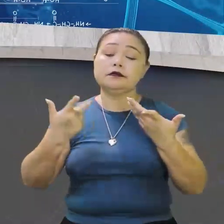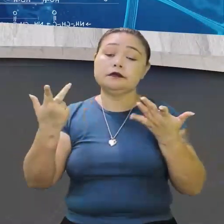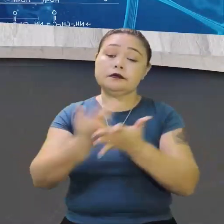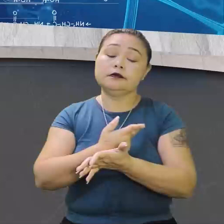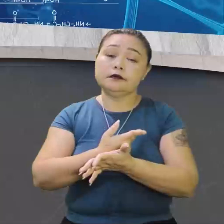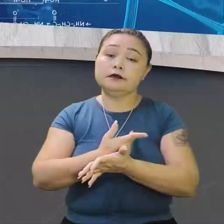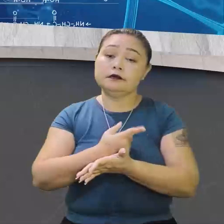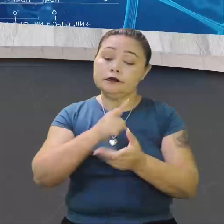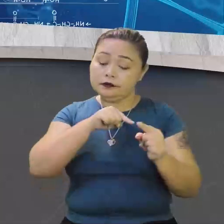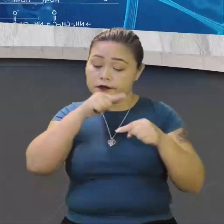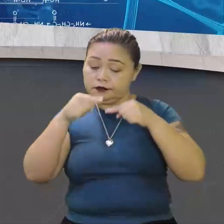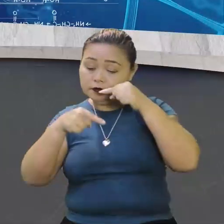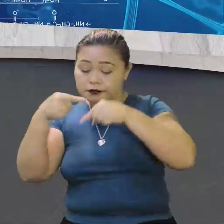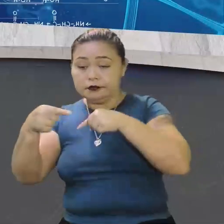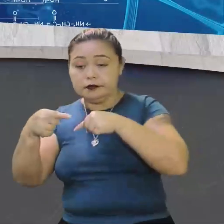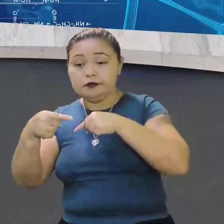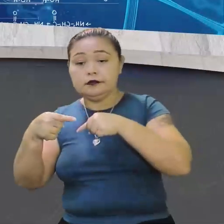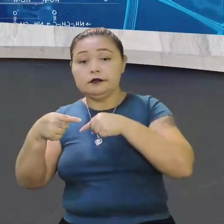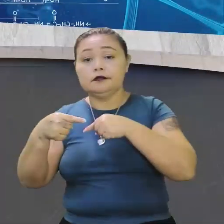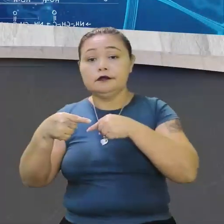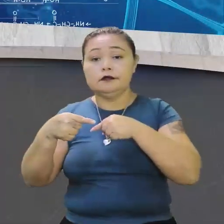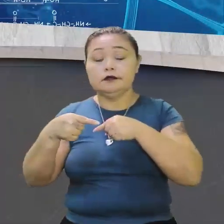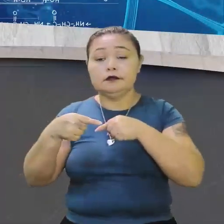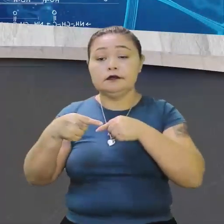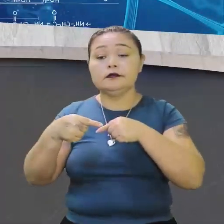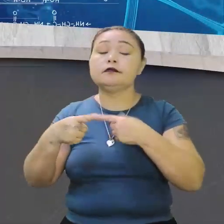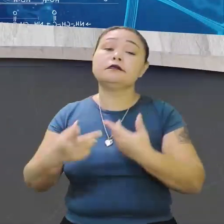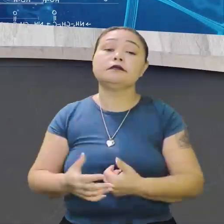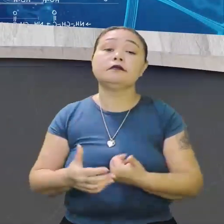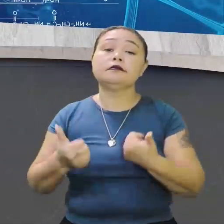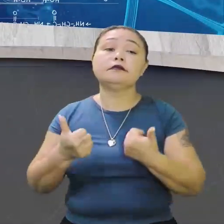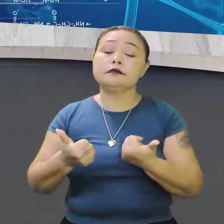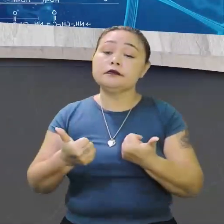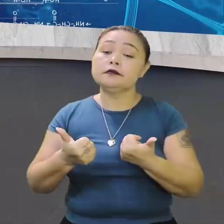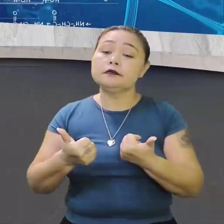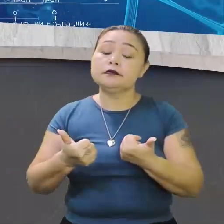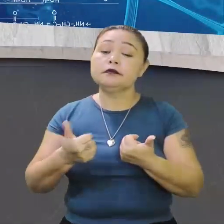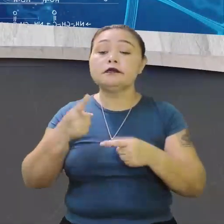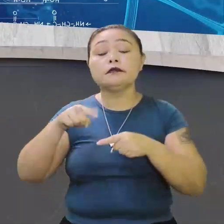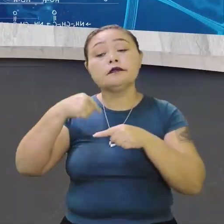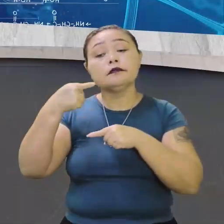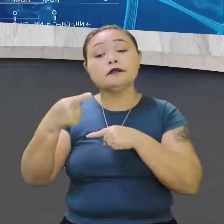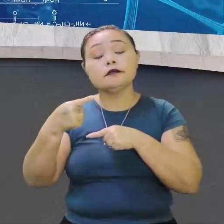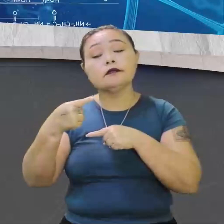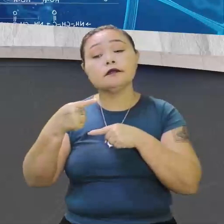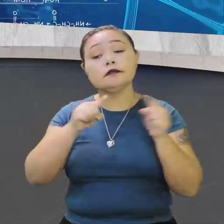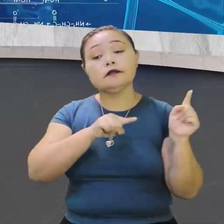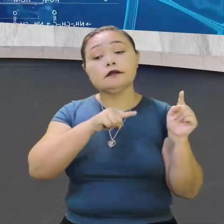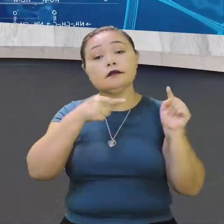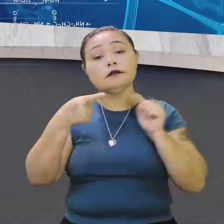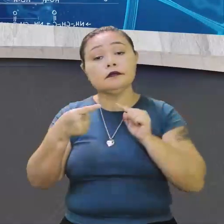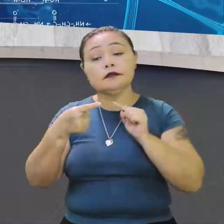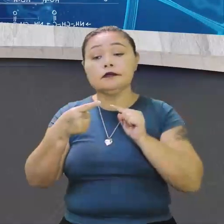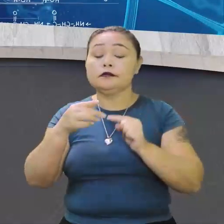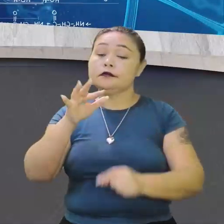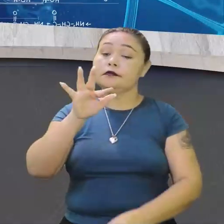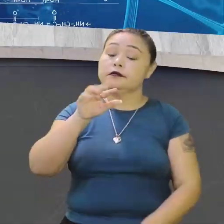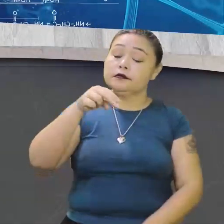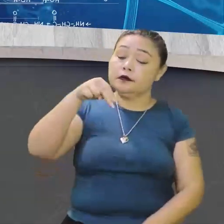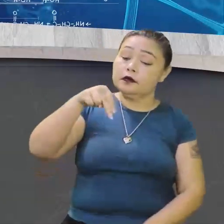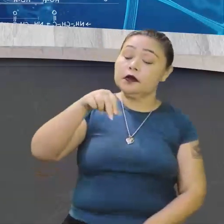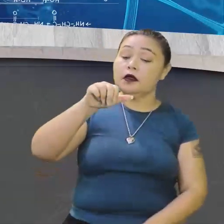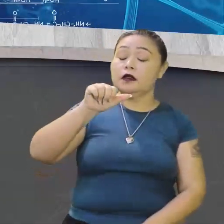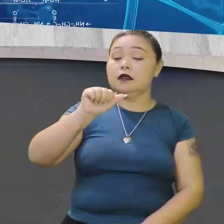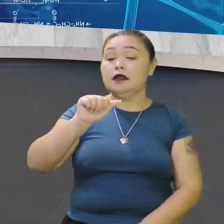a passagem bruscamente para o estado. Tá bom? Tá bom. Quando você tem uma passagem como a naftalina, como o gelo